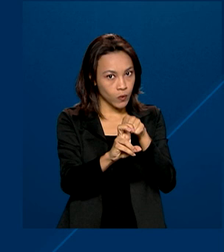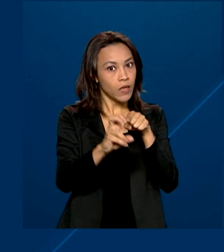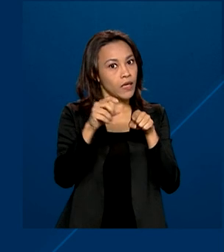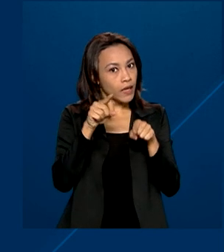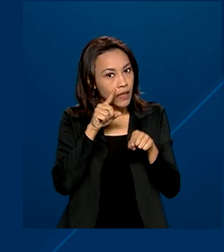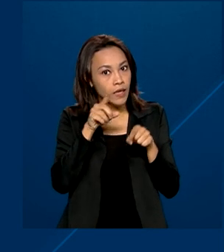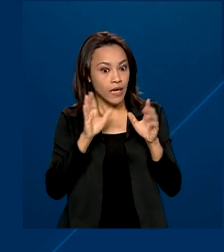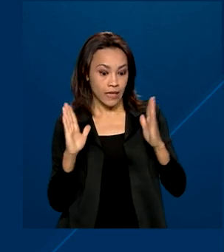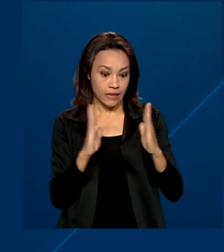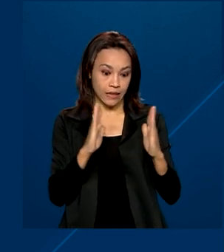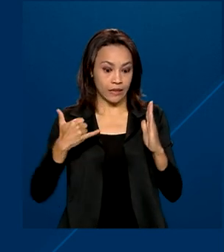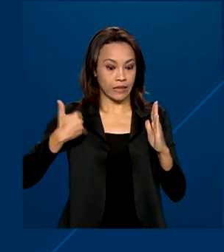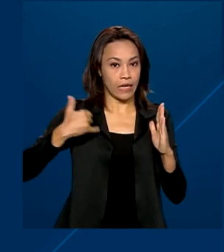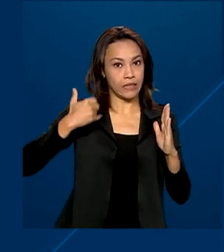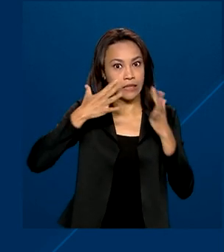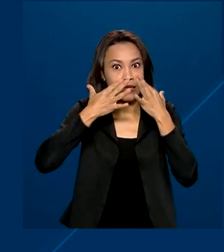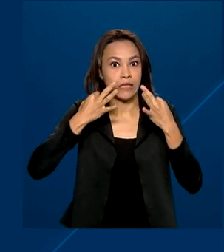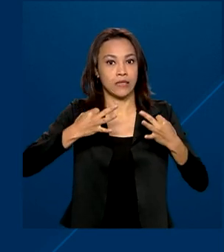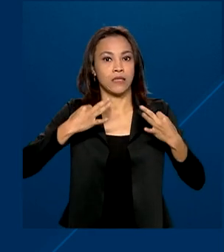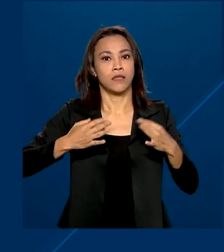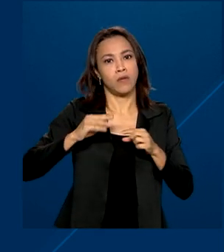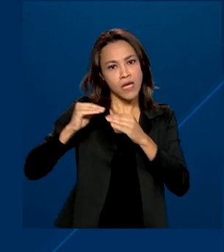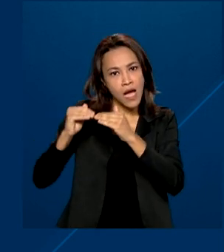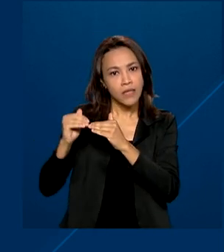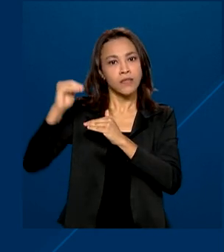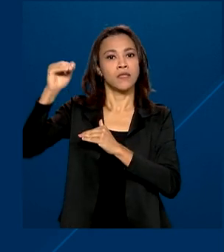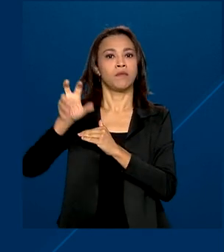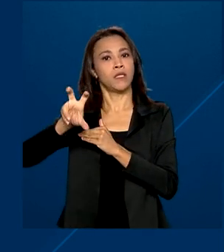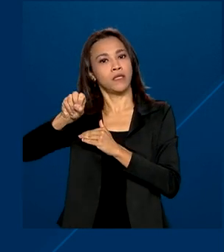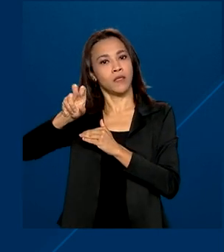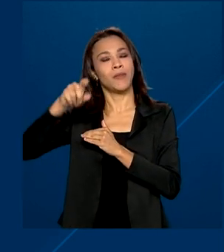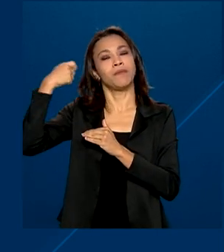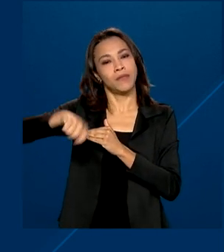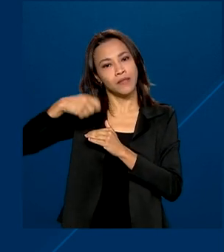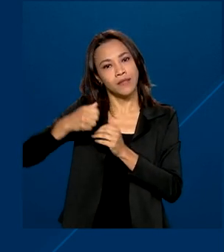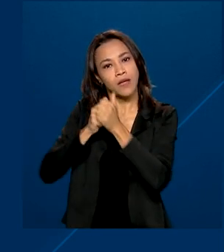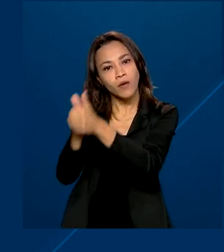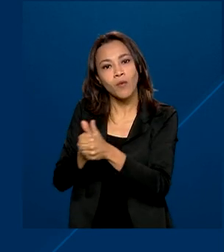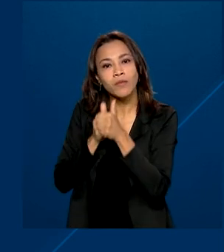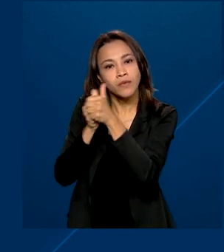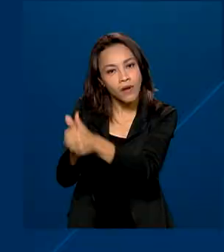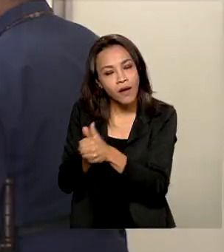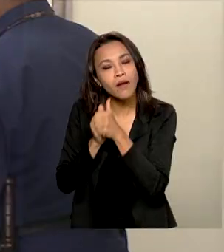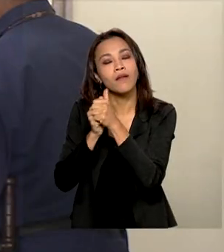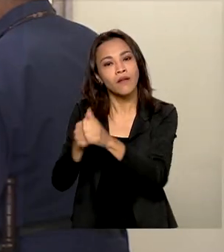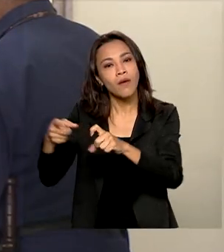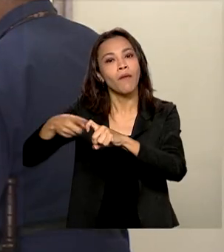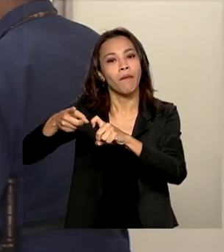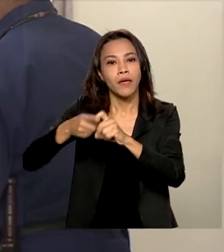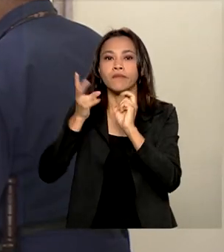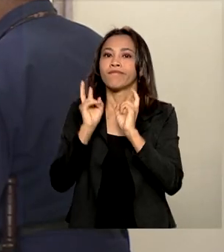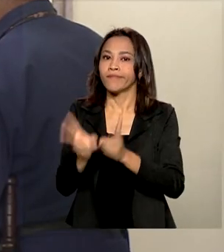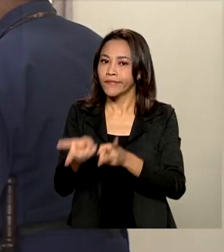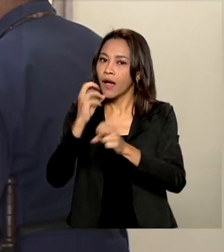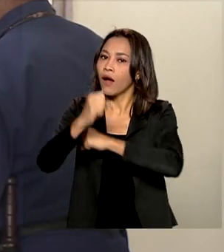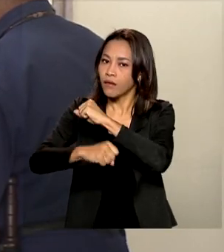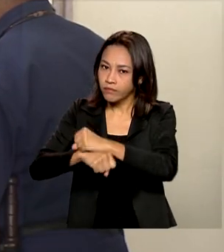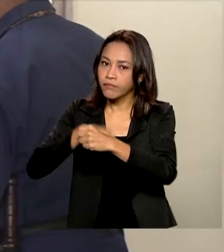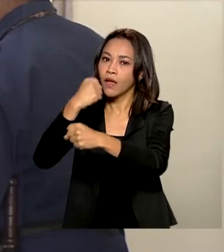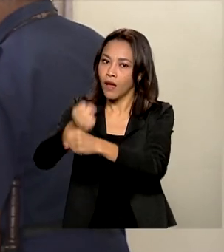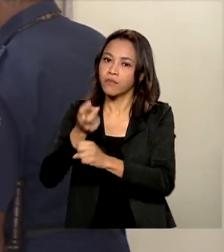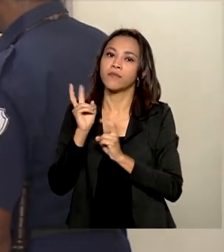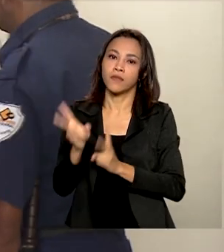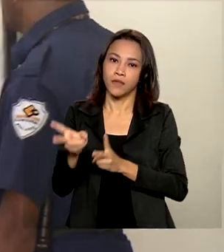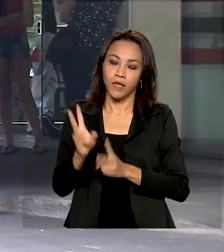do grupo de risco e os acima de 50 façam acompanhamento anualmente em 90 porcento